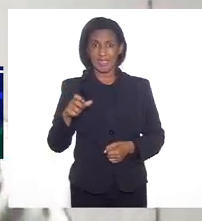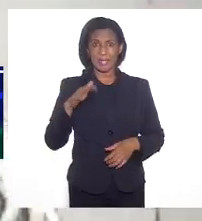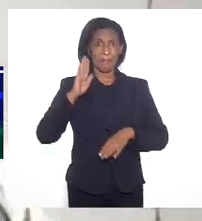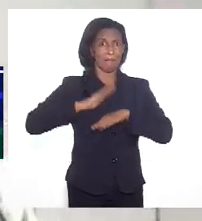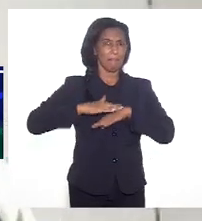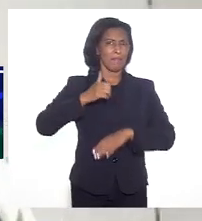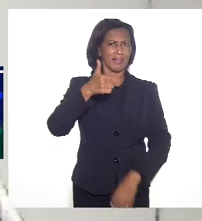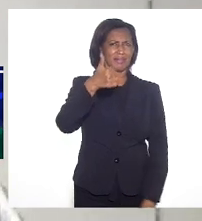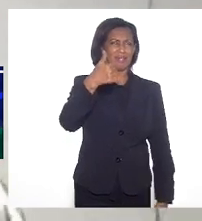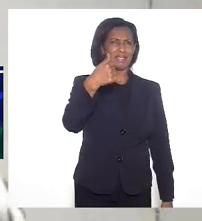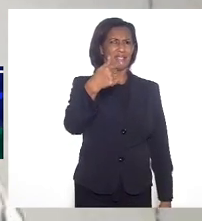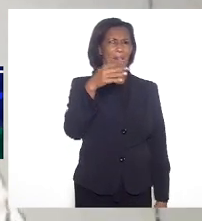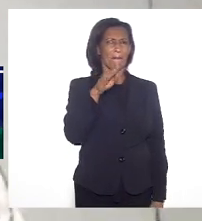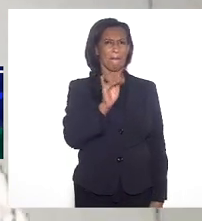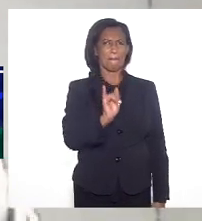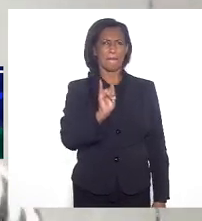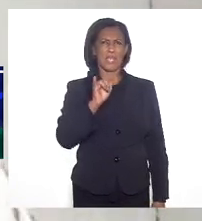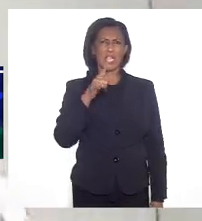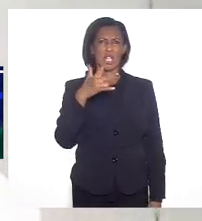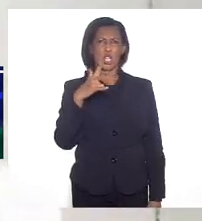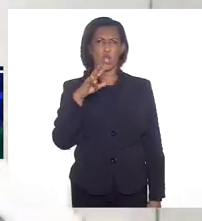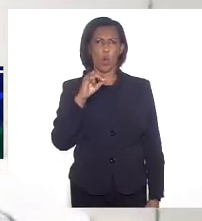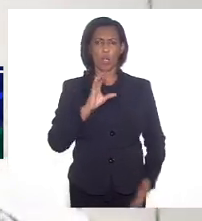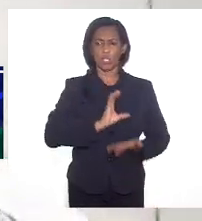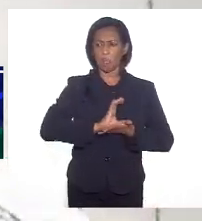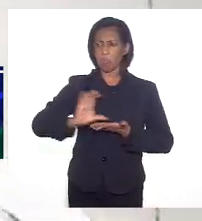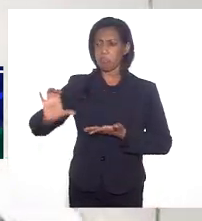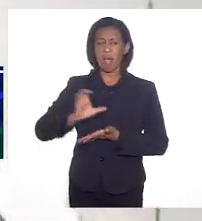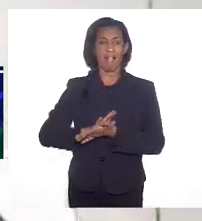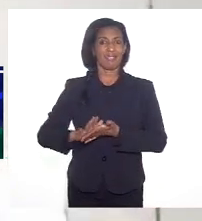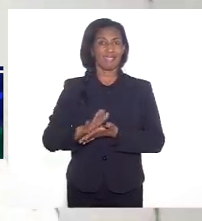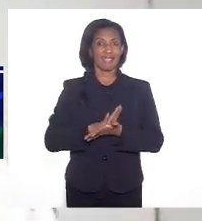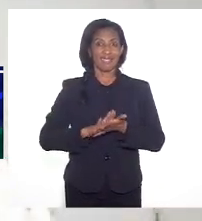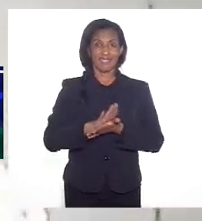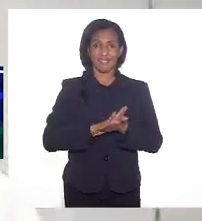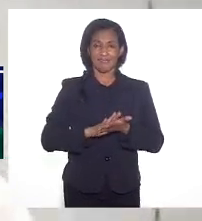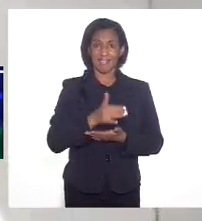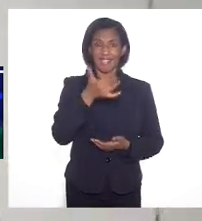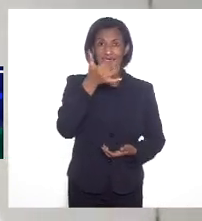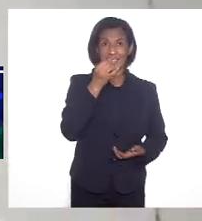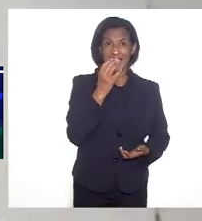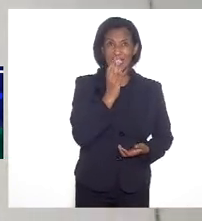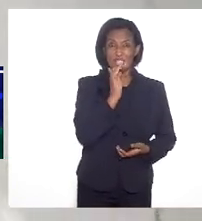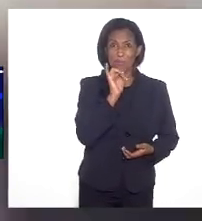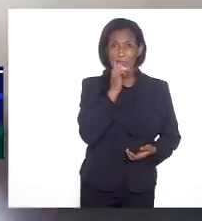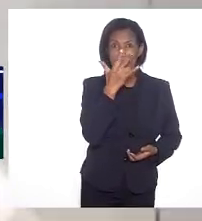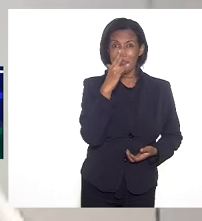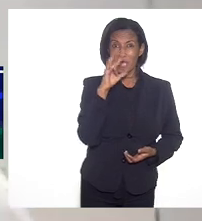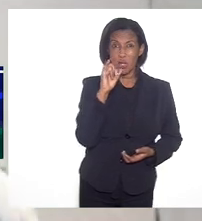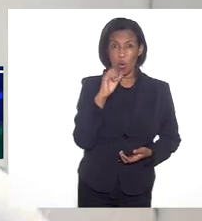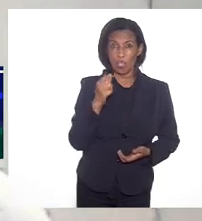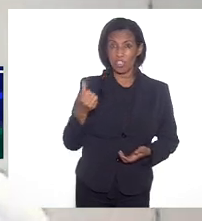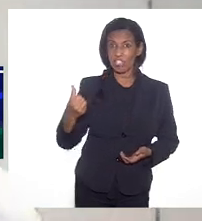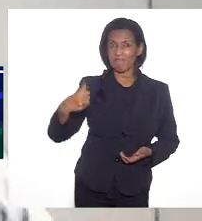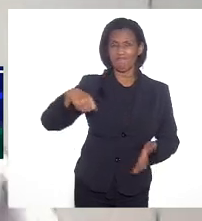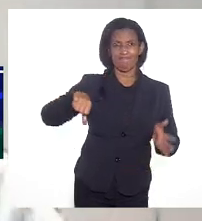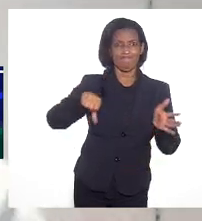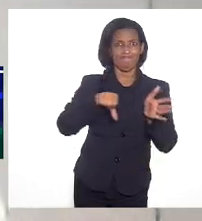bilhões de reais deixaram de ser repassados para o Rio Previdência 10 bilhões de forma absolutamente ilegal